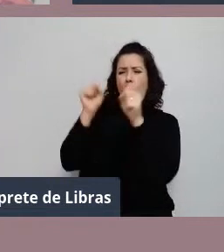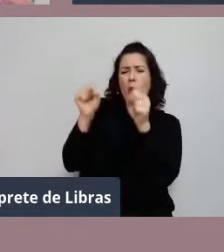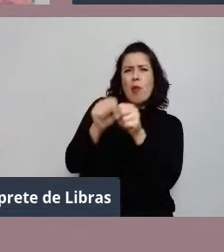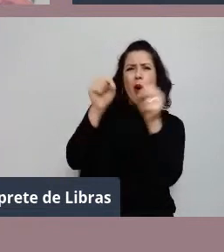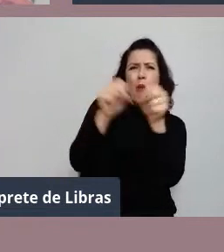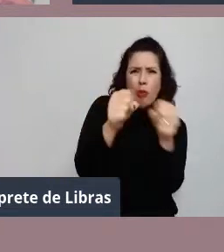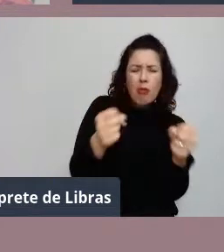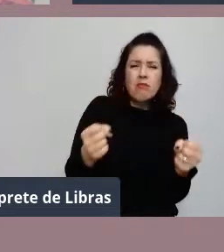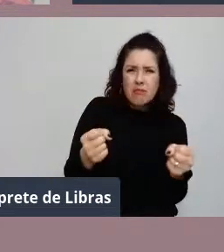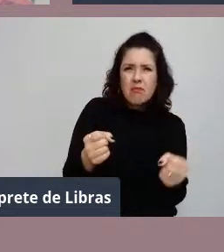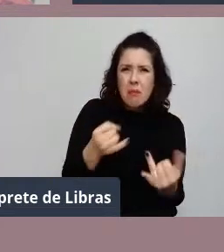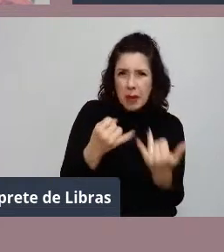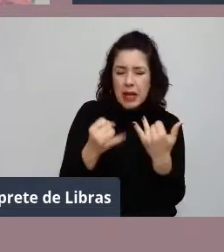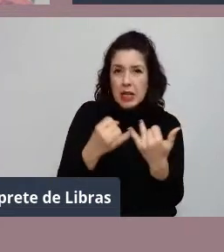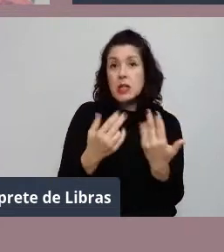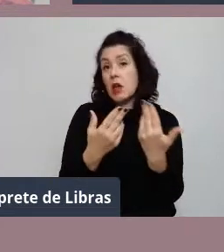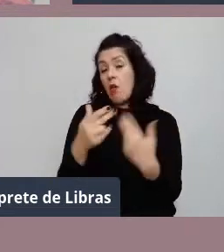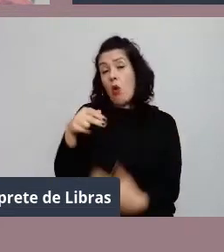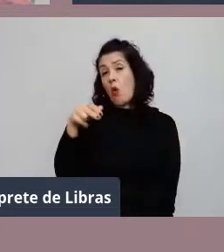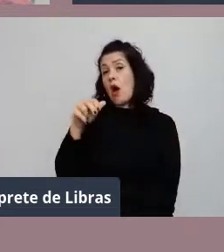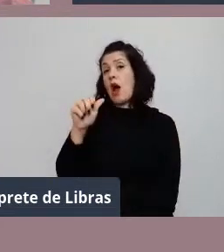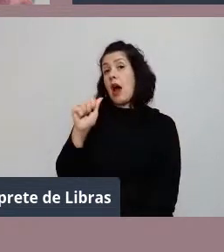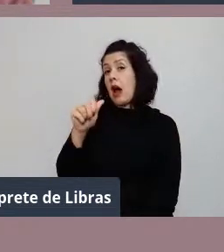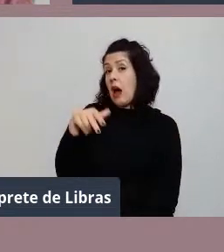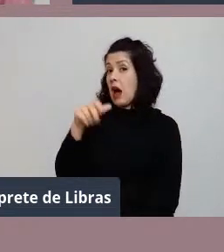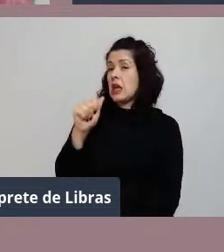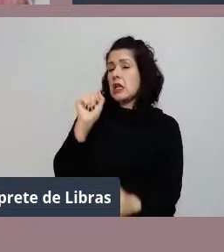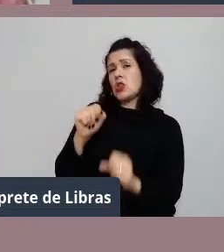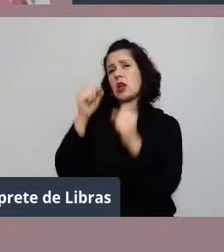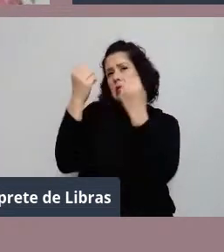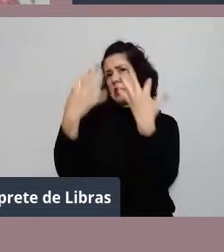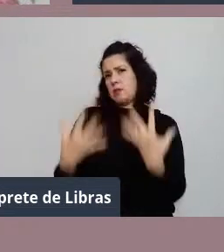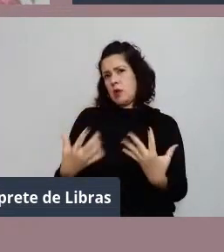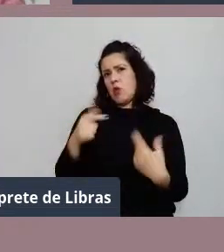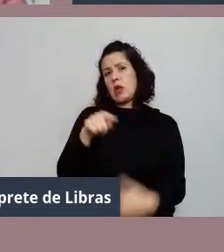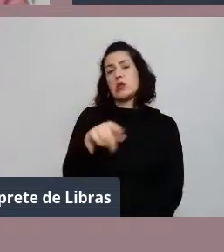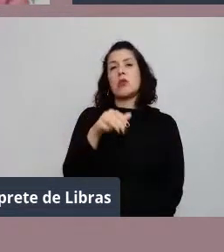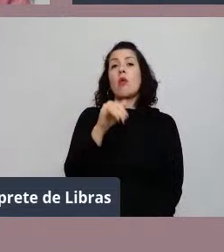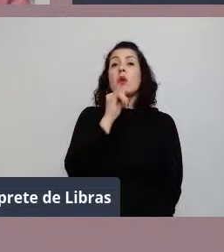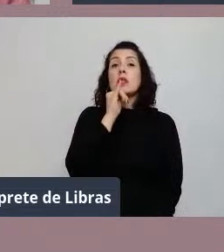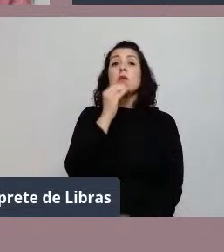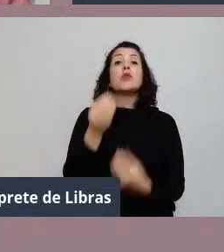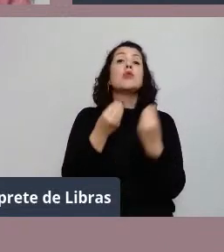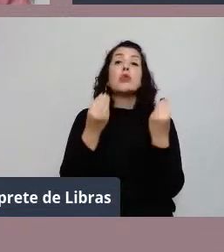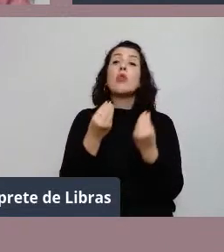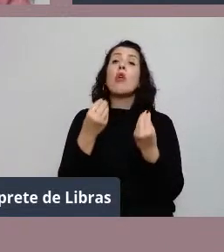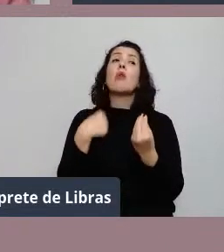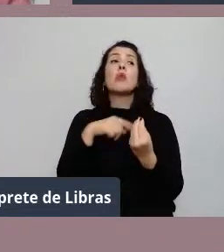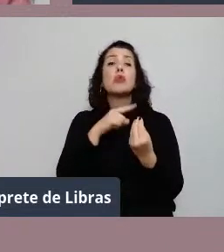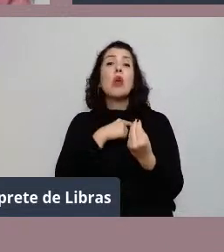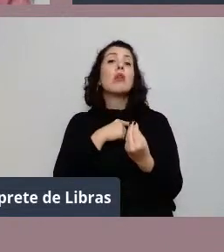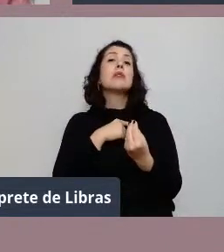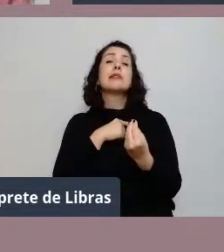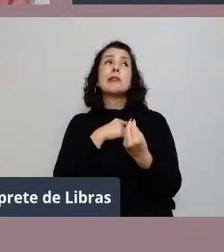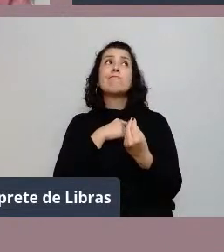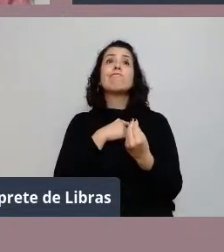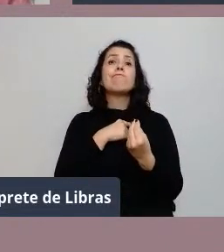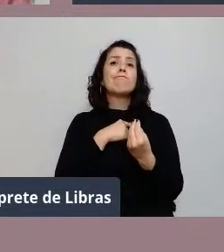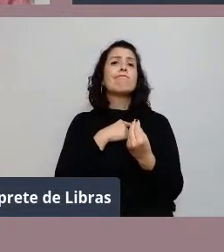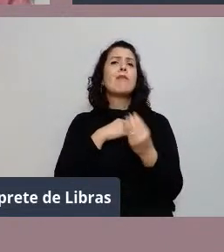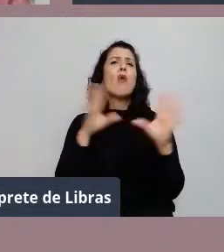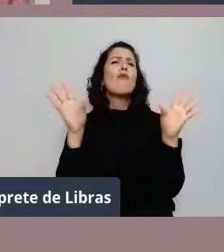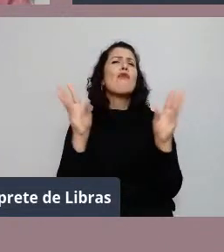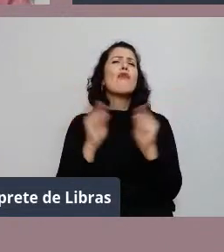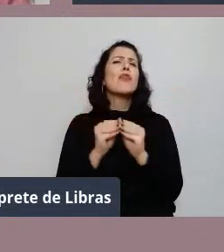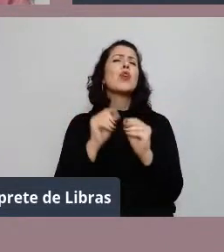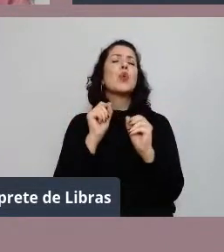história que a Ana Maria contou, ela é um exemplo, assim, do que seria. No final das contas, é isso que a gente